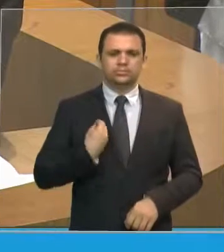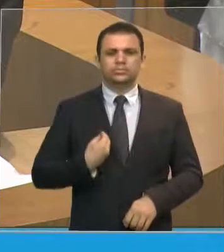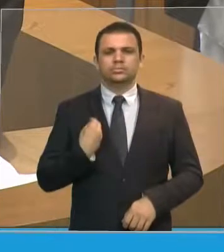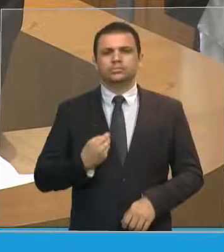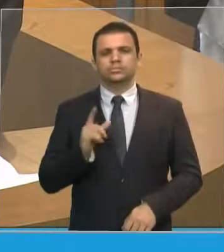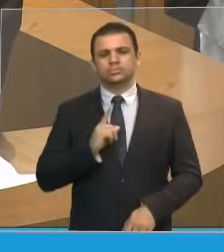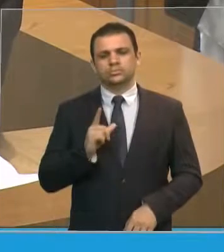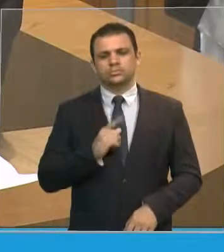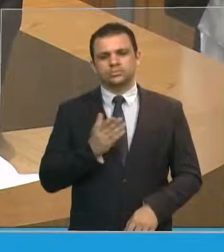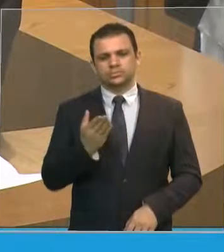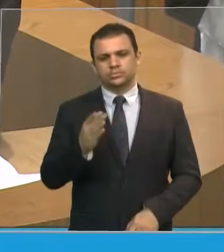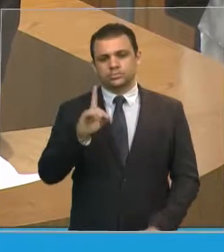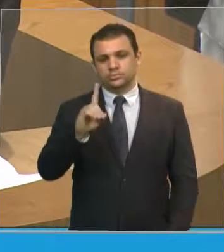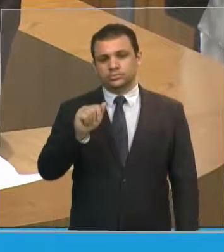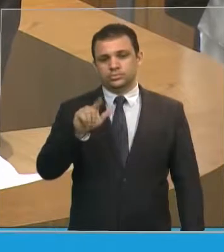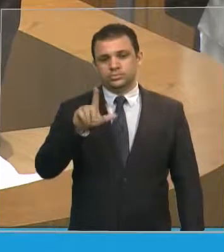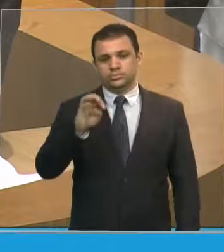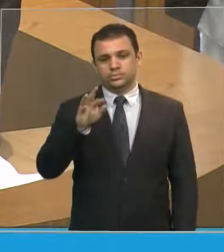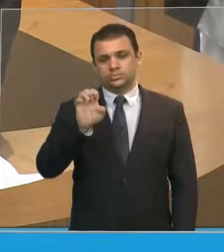Paulinho,